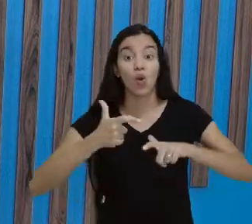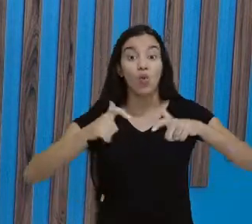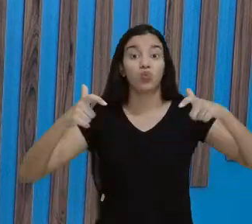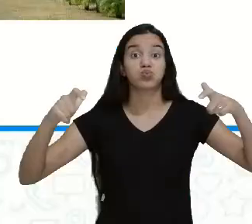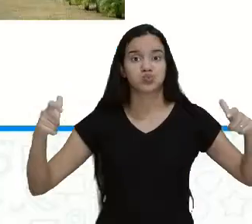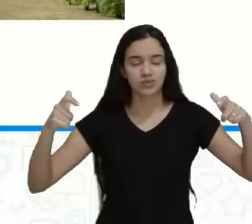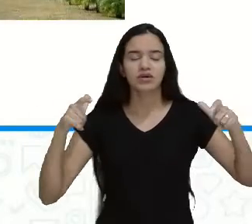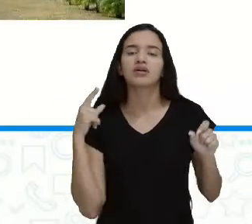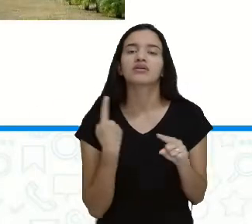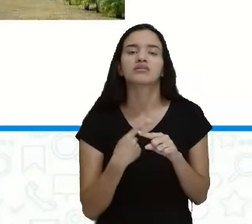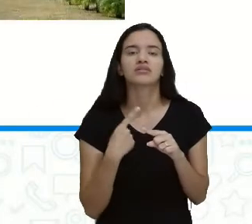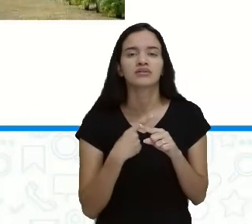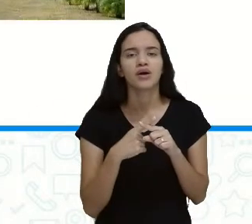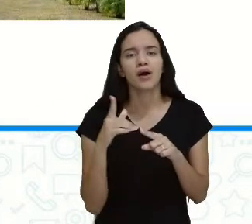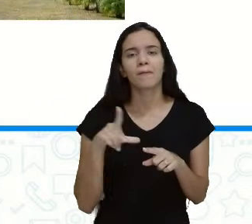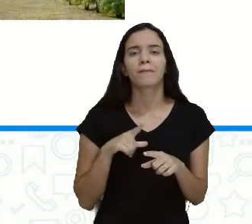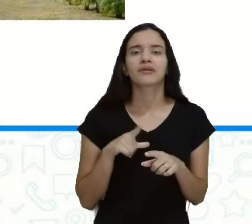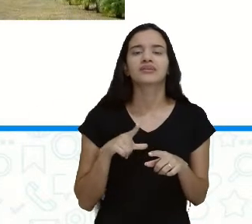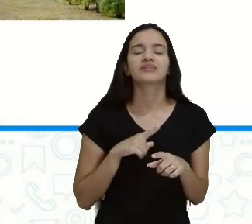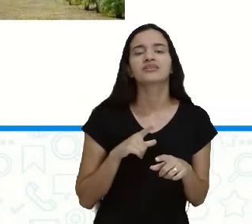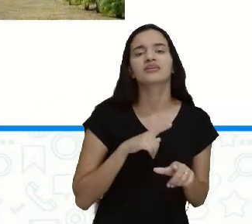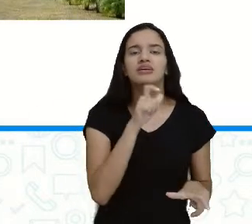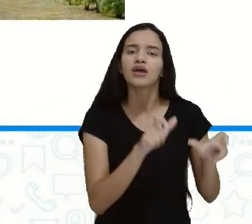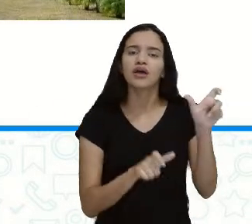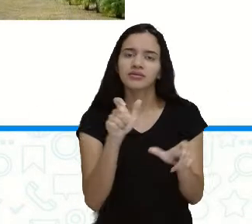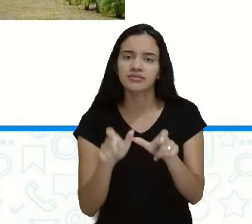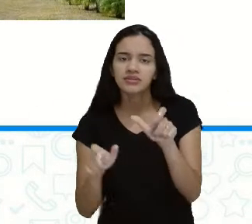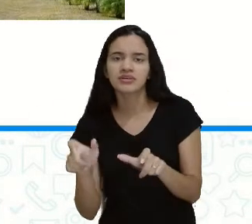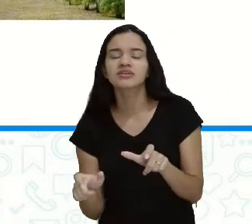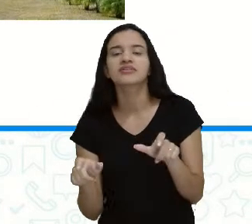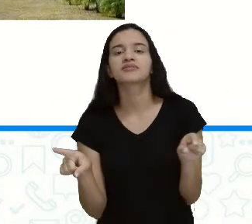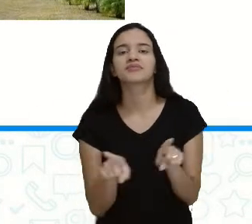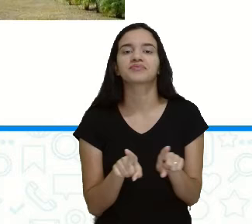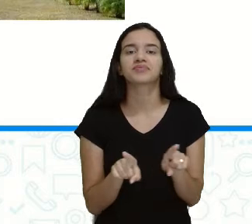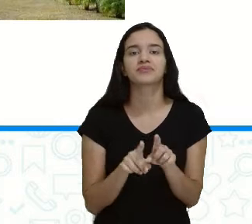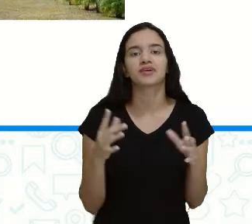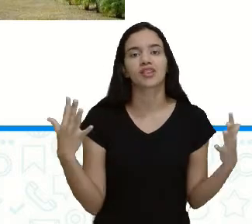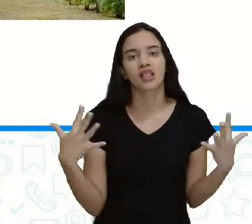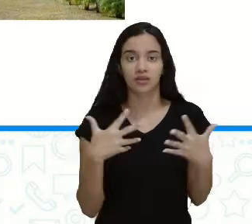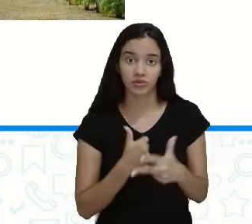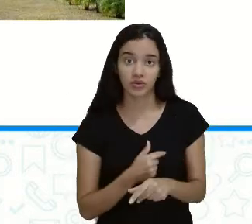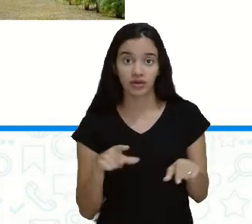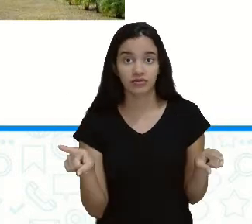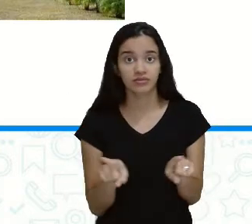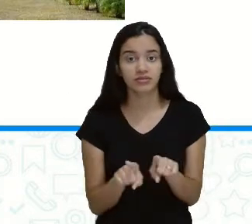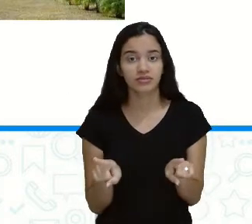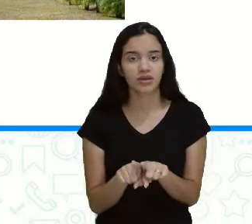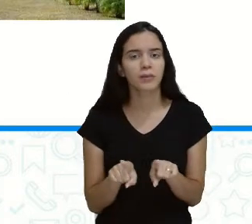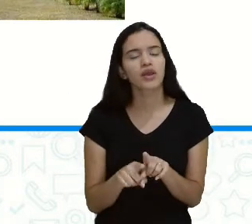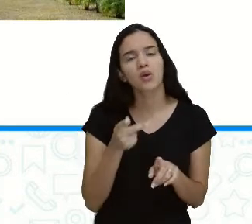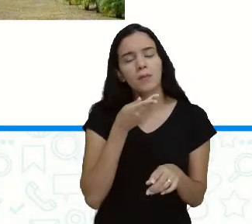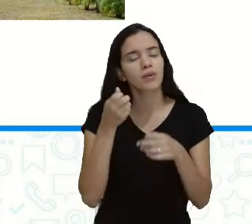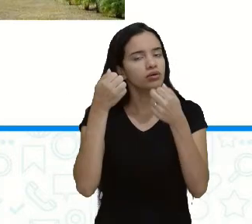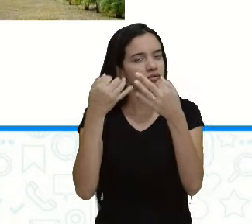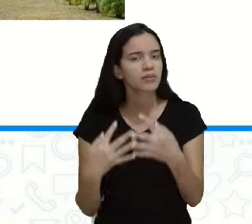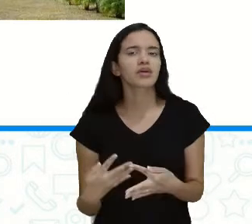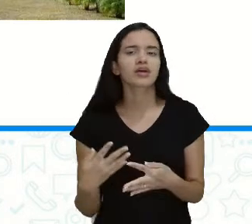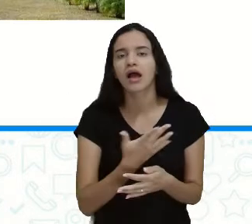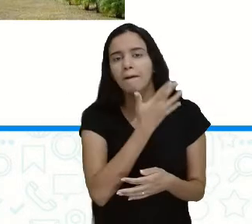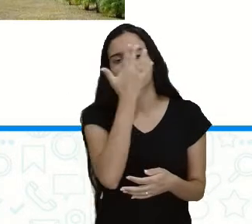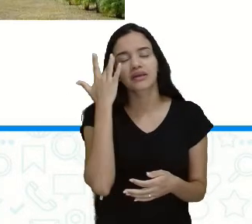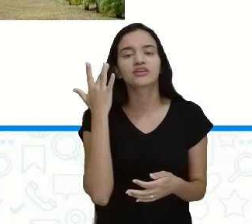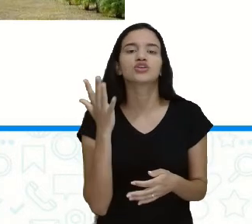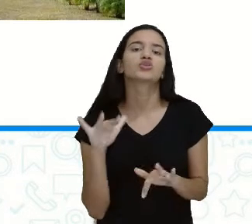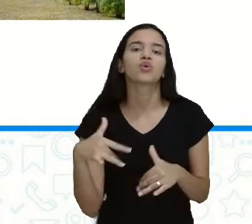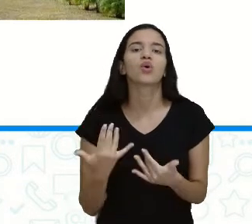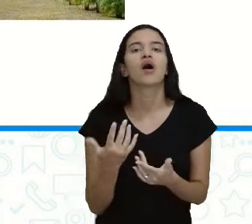né? Porque ele tem tudo que as pessoas mexem, tem o espaço natural e, como eu falei, as pessoas mexem, então